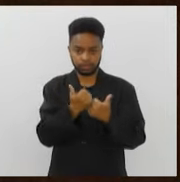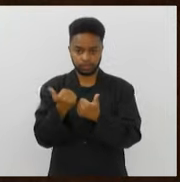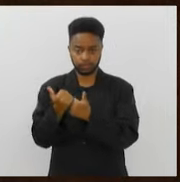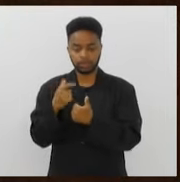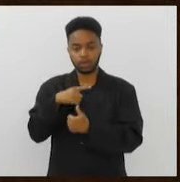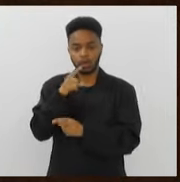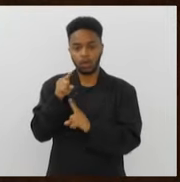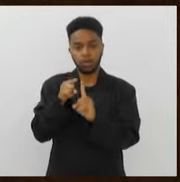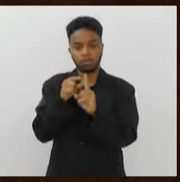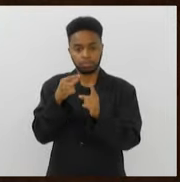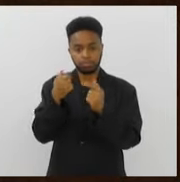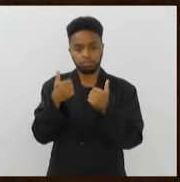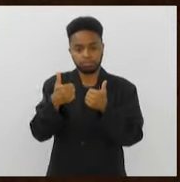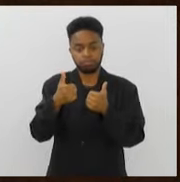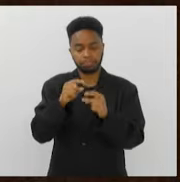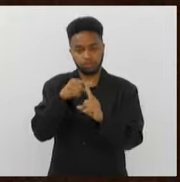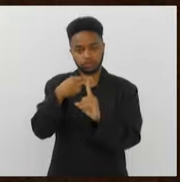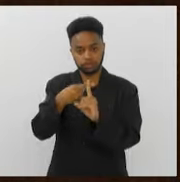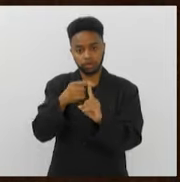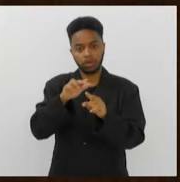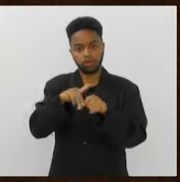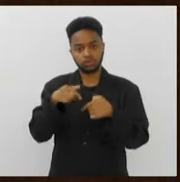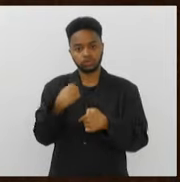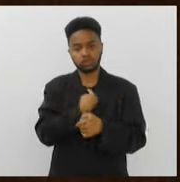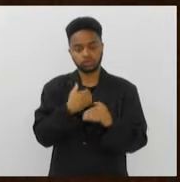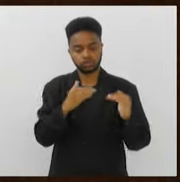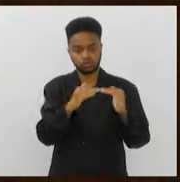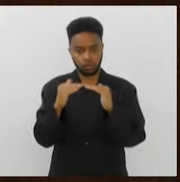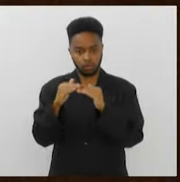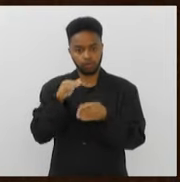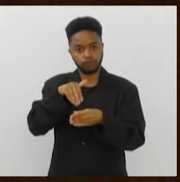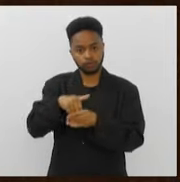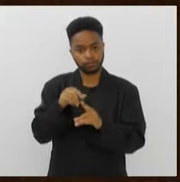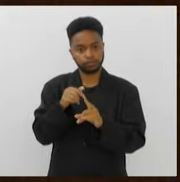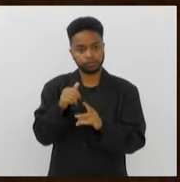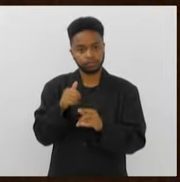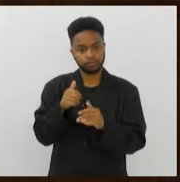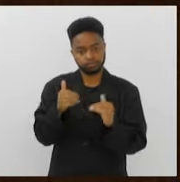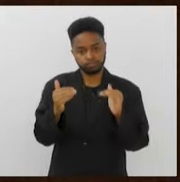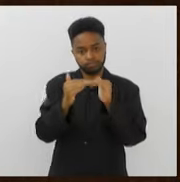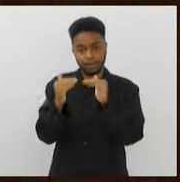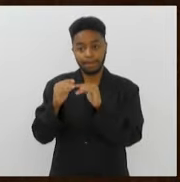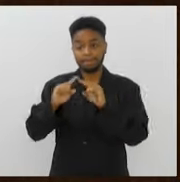intenção positiva, por isso nós votamos favoravelmente. Agora,